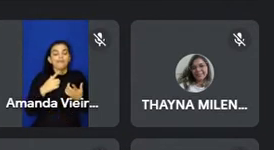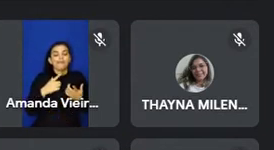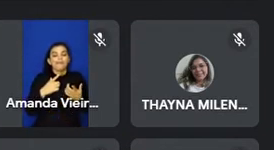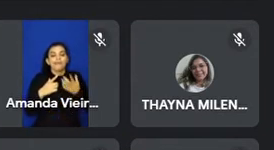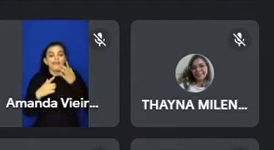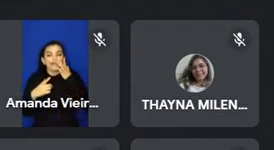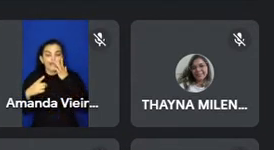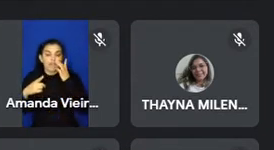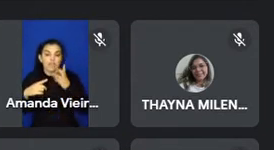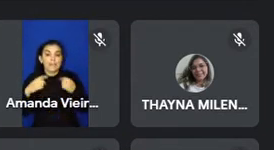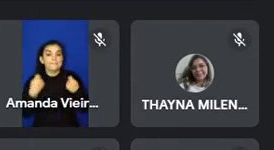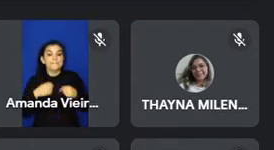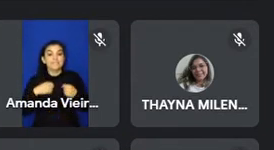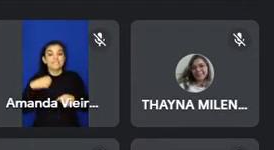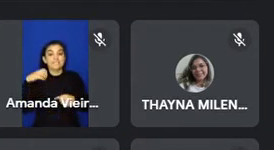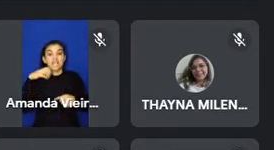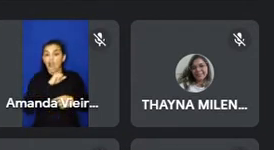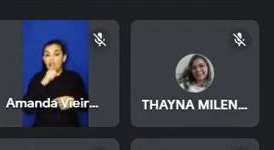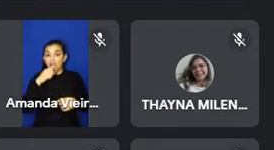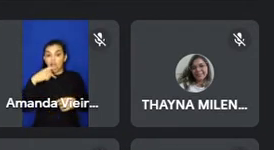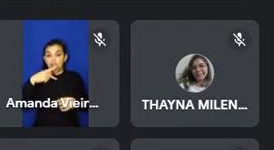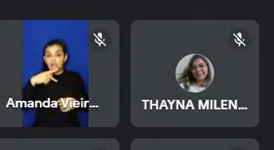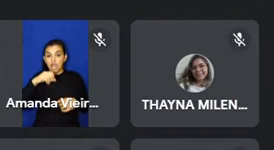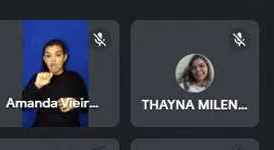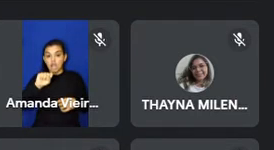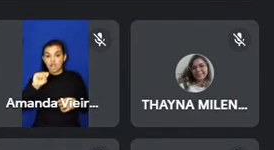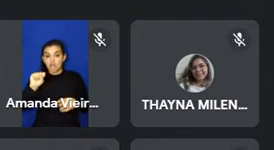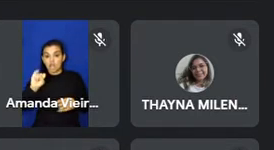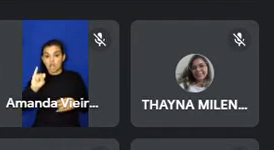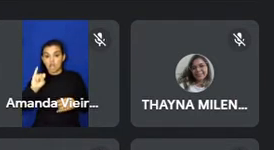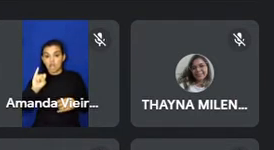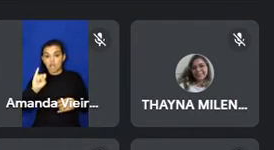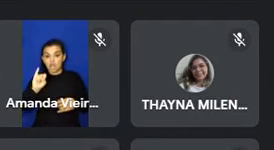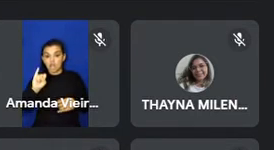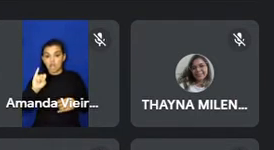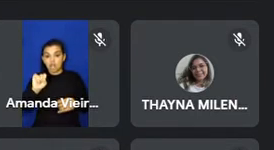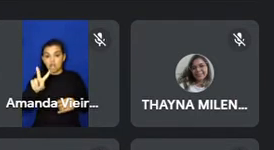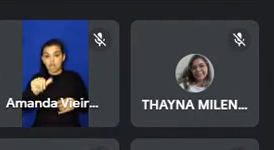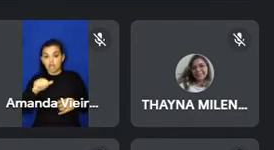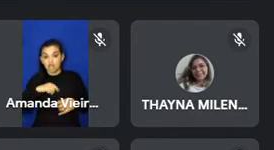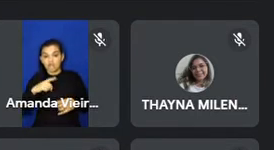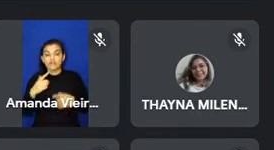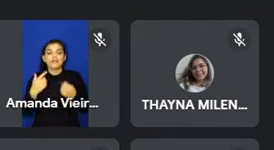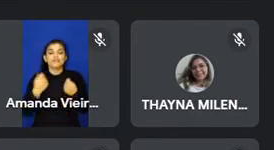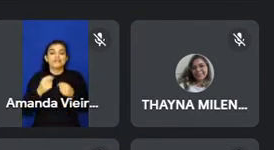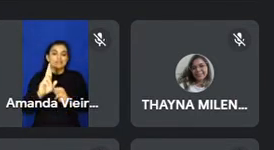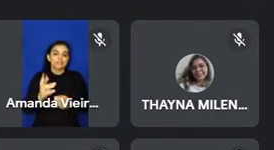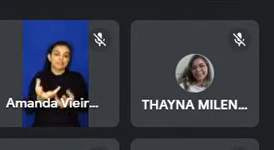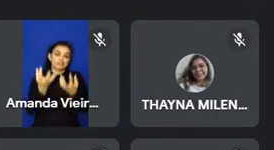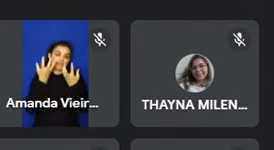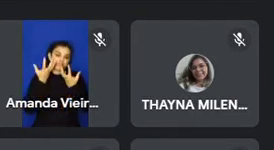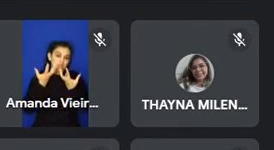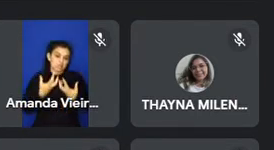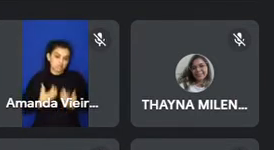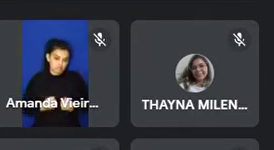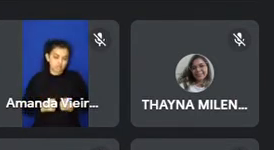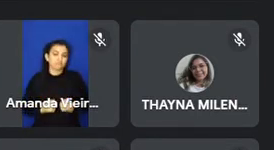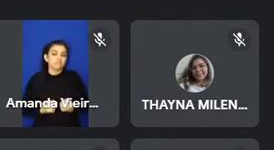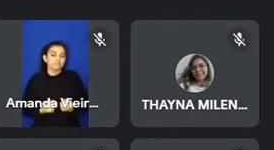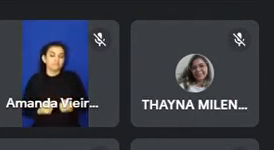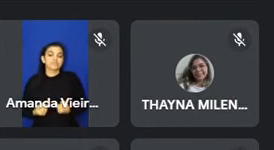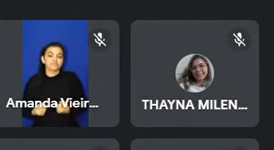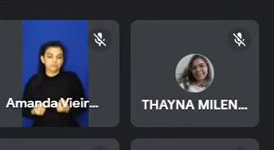Por quê? Por que passivo? Porque ele está recebendo os anticorpos prontos. Então, ele se torna imune de forma passiva